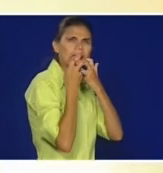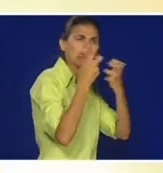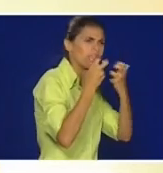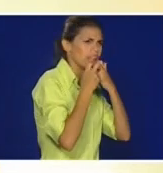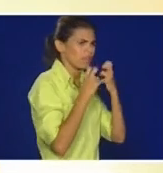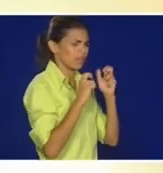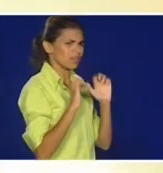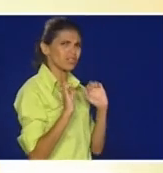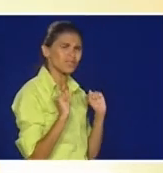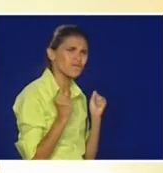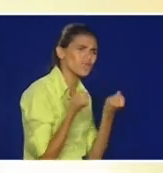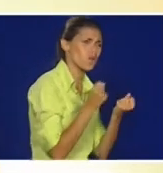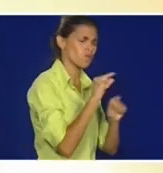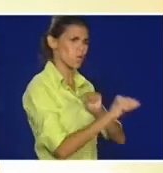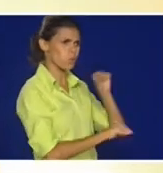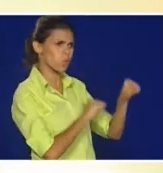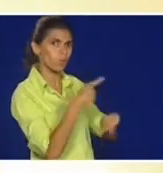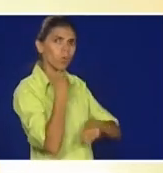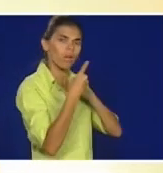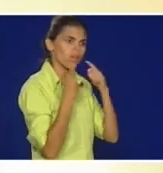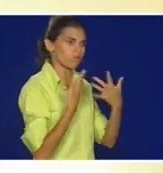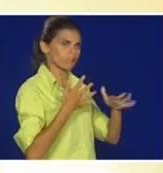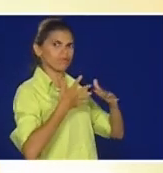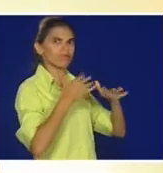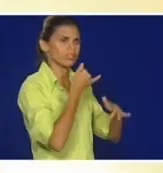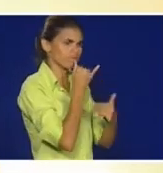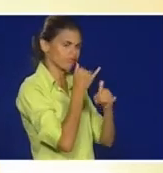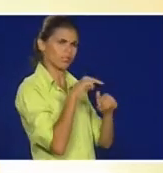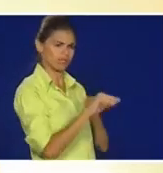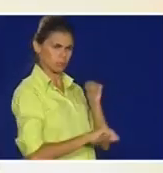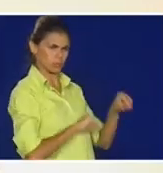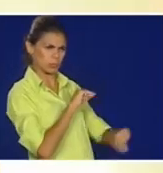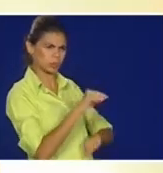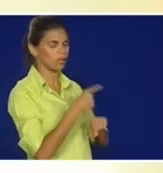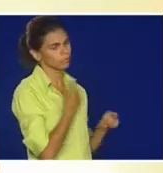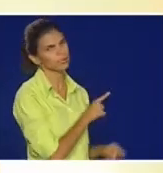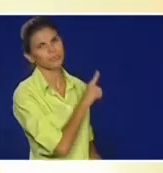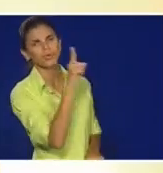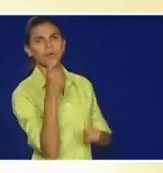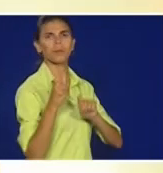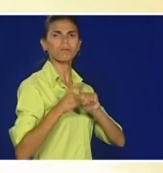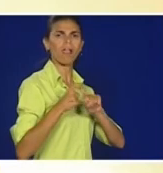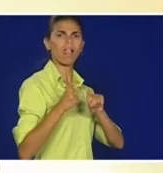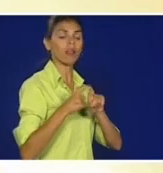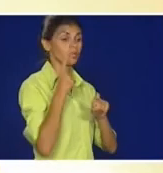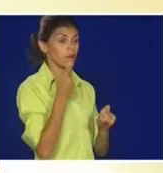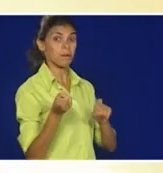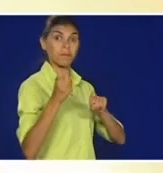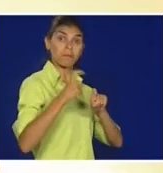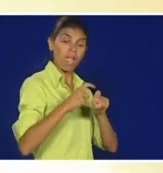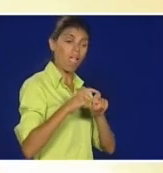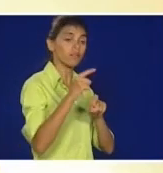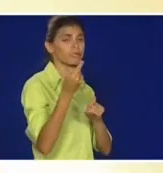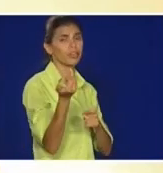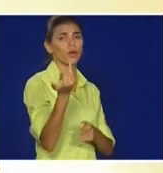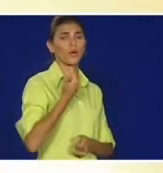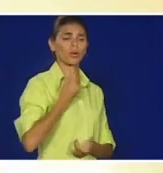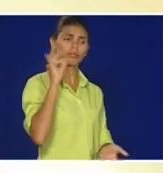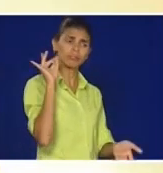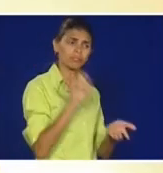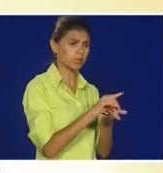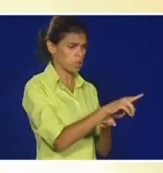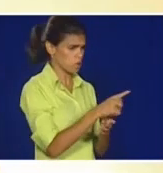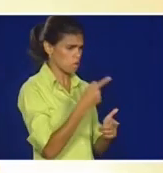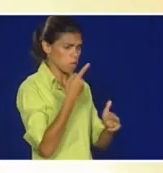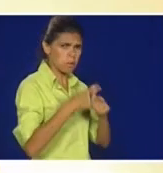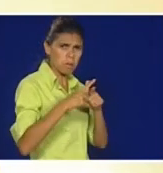assim, sei lá, se esforçar, mas não conseguia. Então ele tremia, assim, foi o que me levou ao médico. Levei ele ao médico e o médico falou